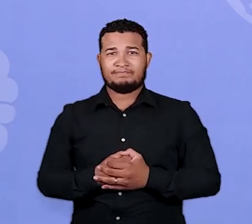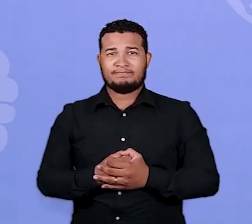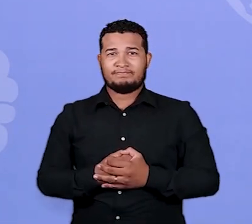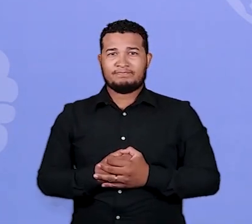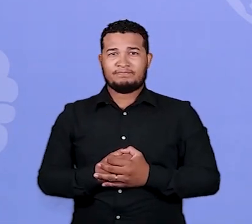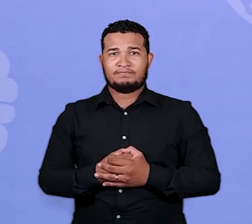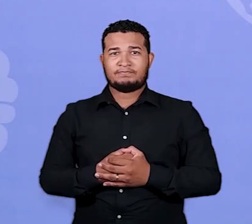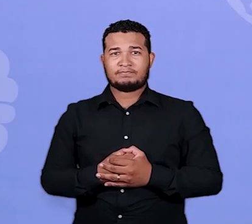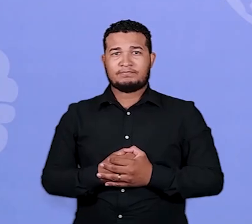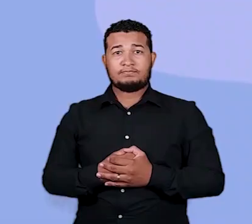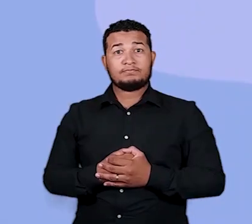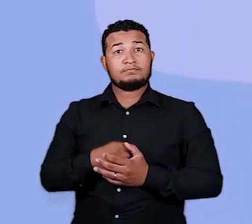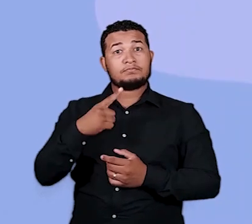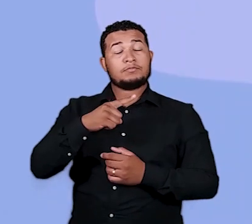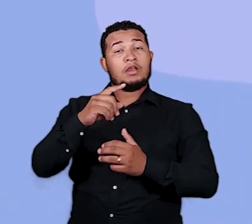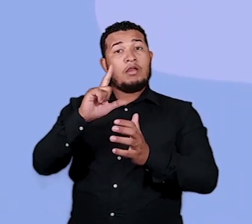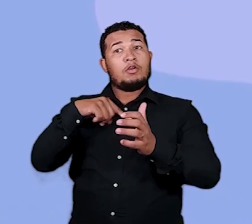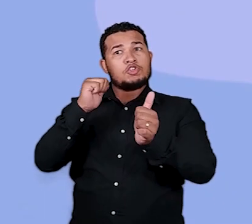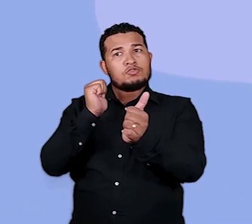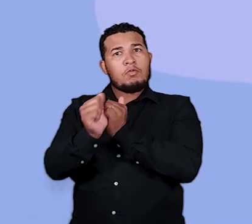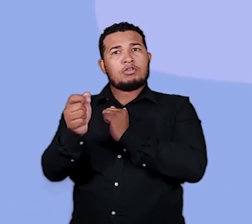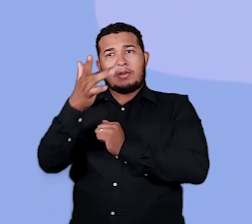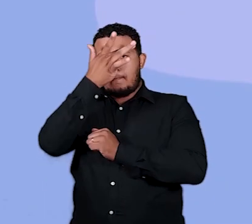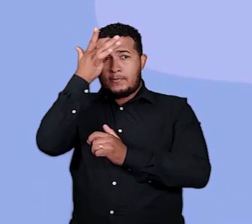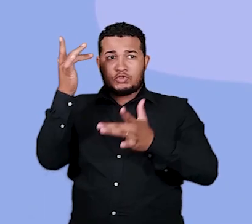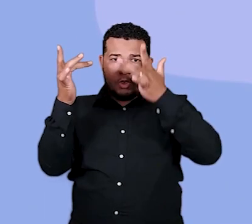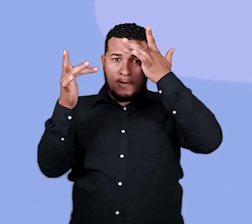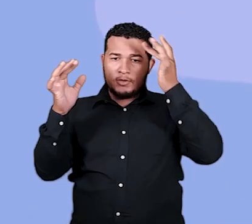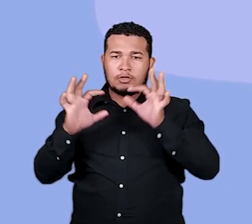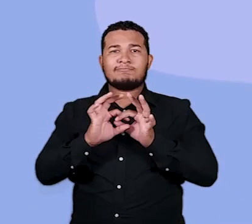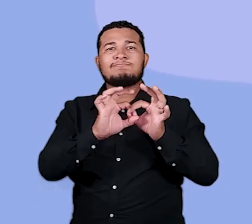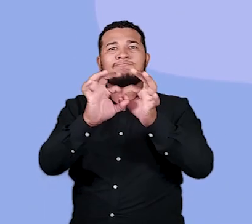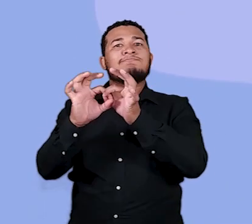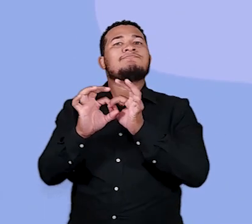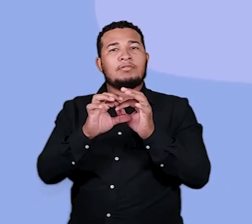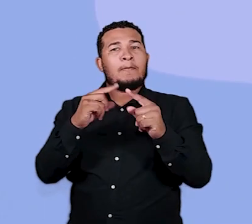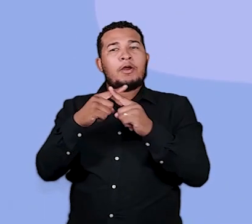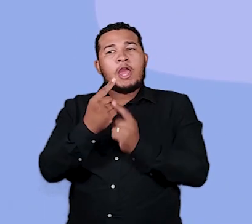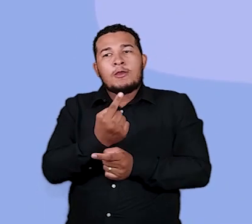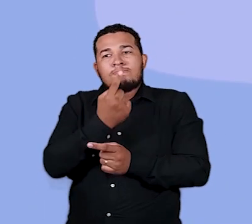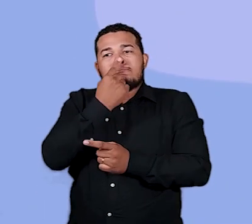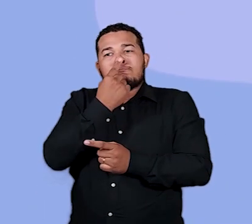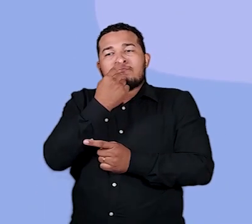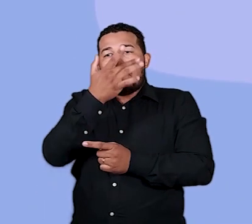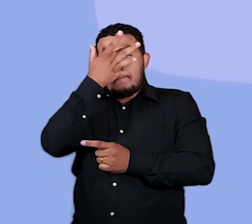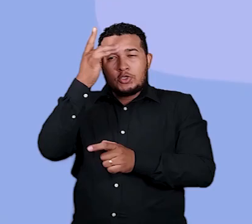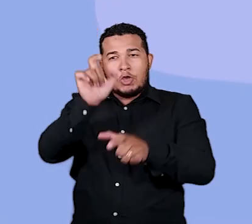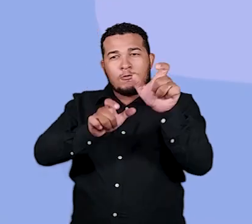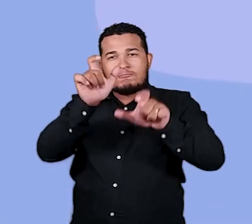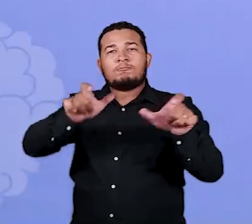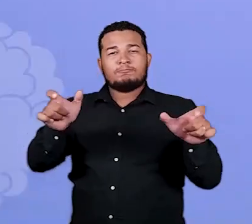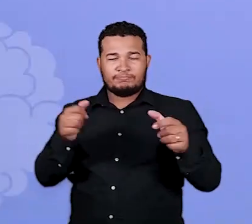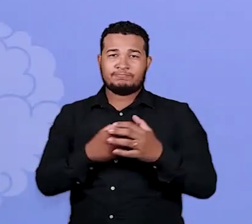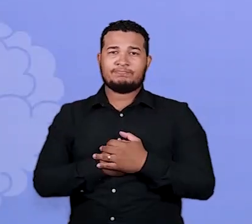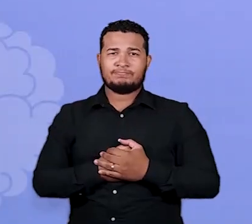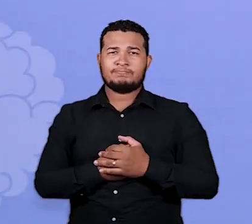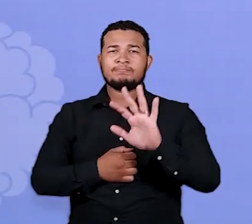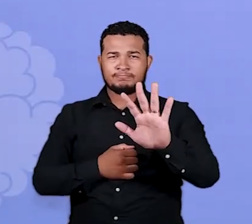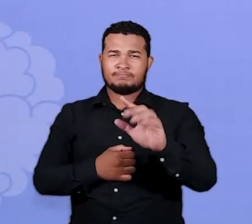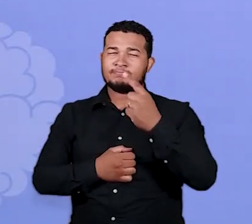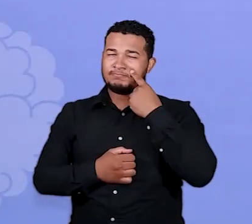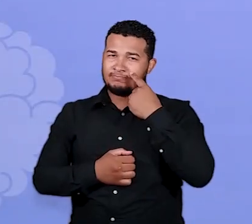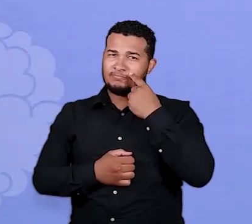Vamos continuar no próximo slide. Um esporte que une pessoas. O xadrez aproxima as pessoas. Observa aqui